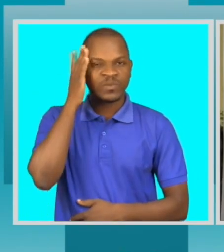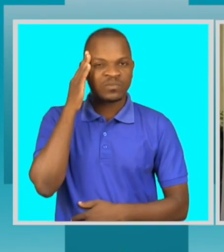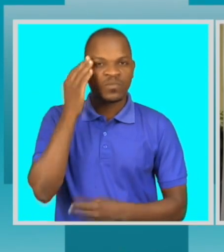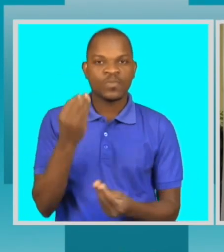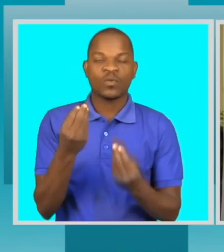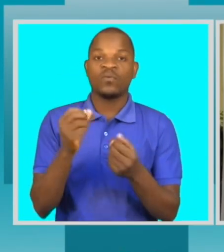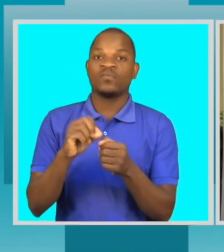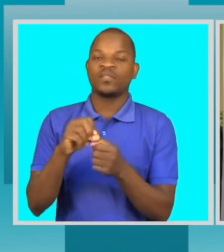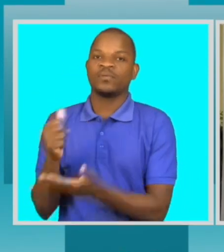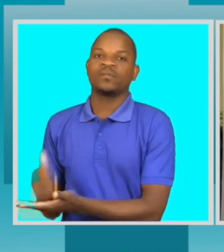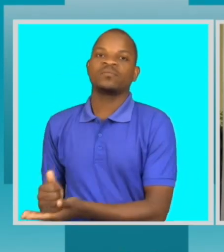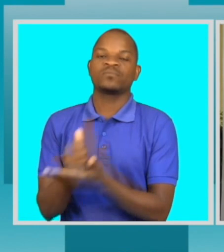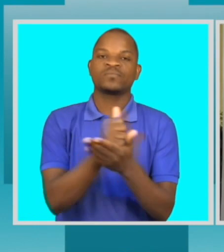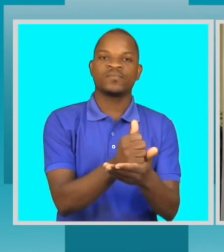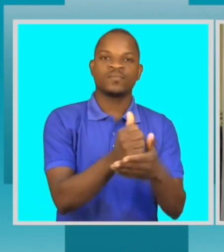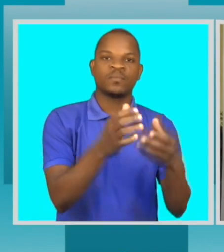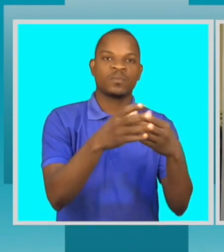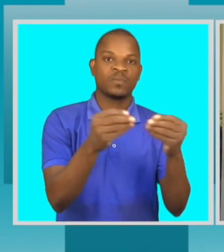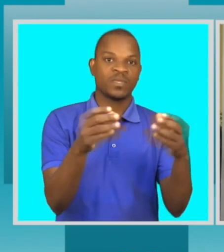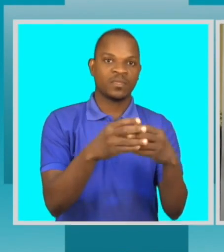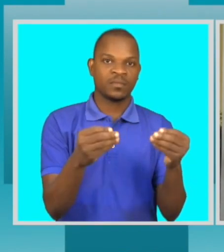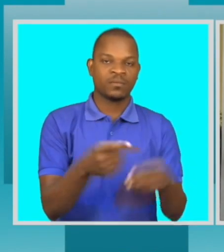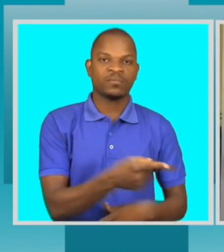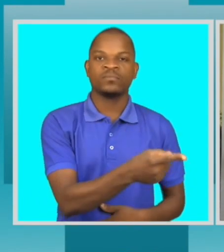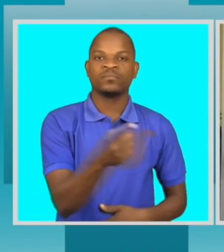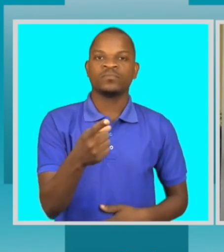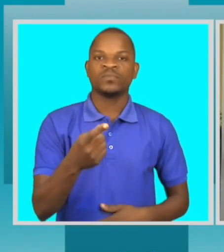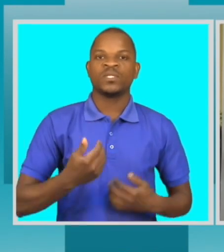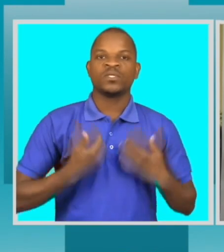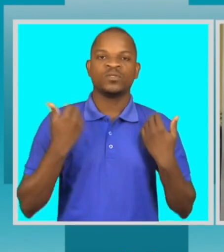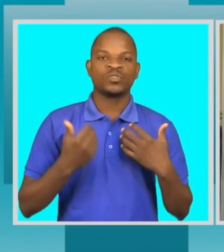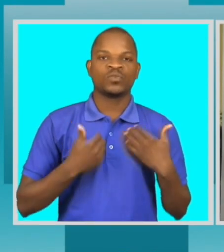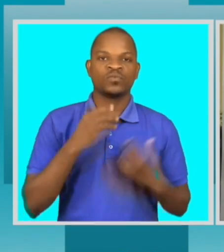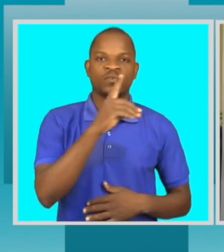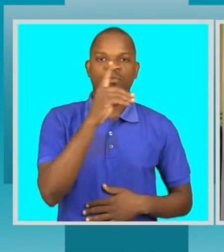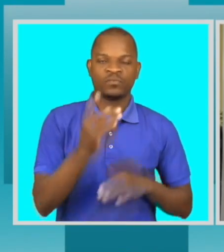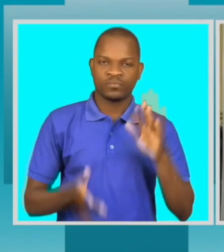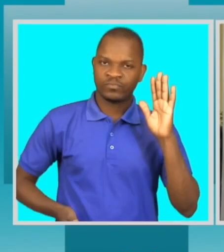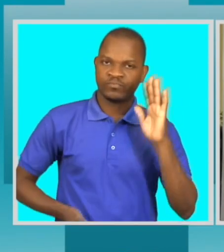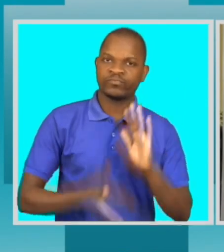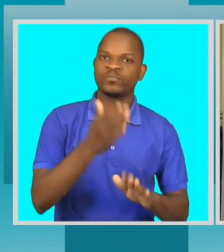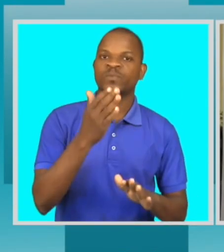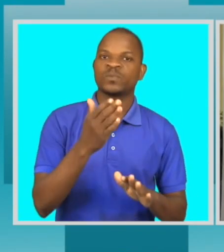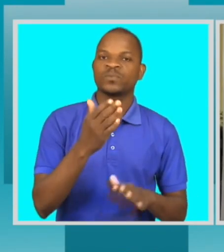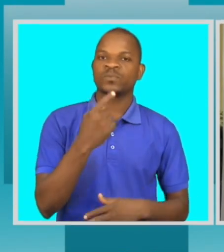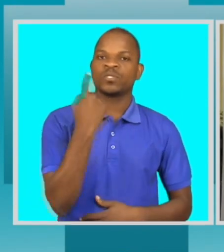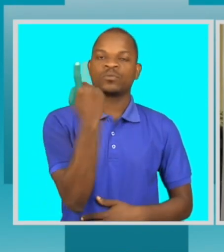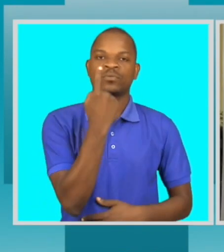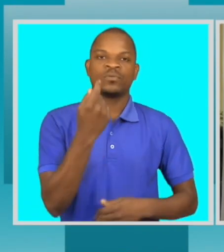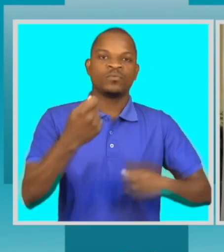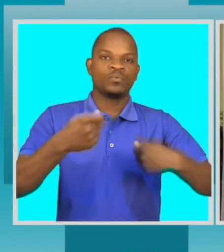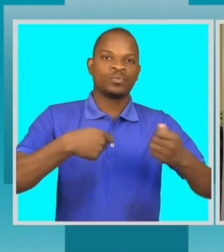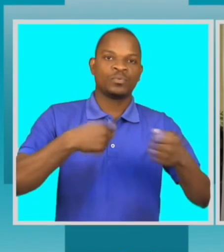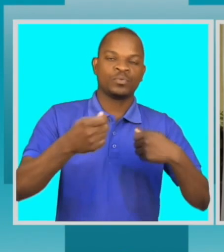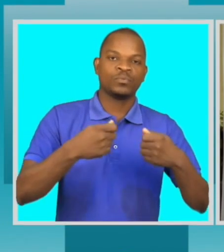refletiu a possibilidade de oferecer um kit para o jovem iniciar o seu próprio